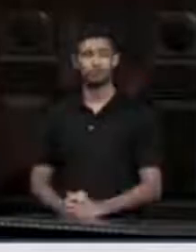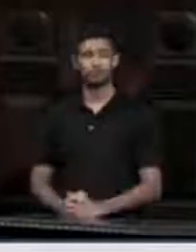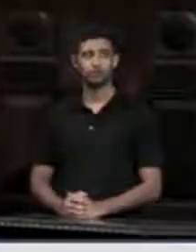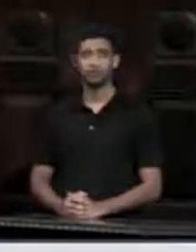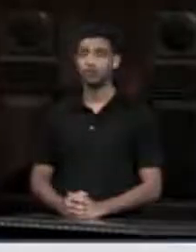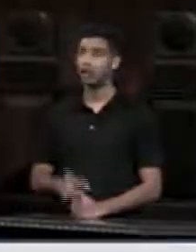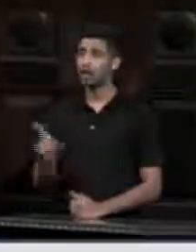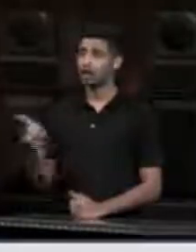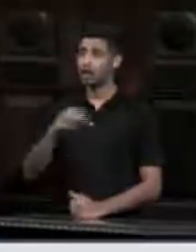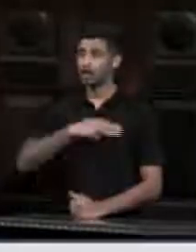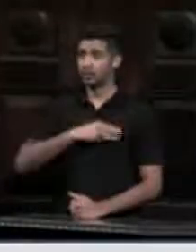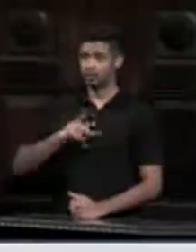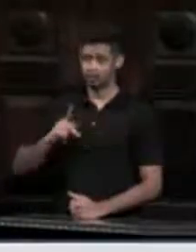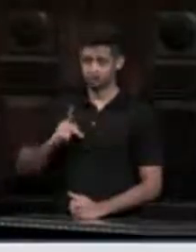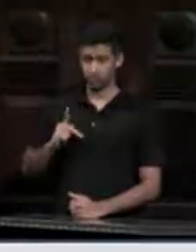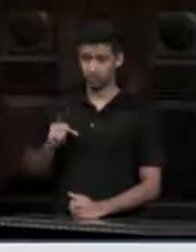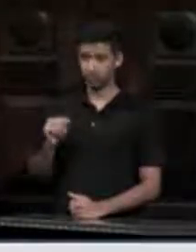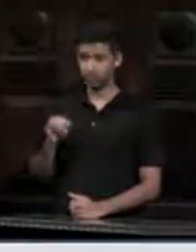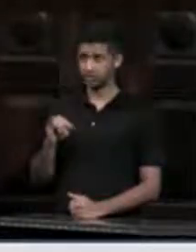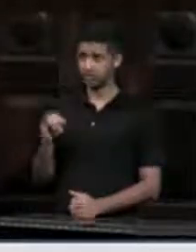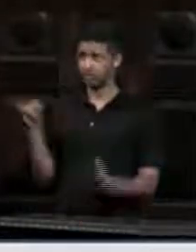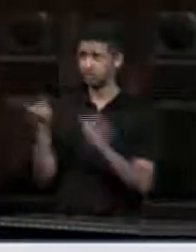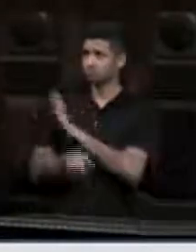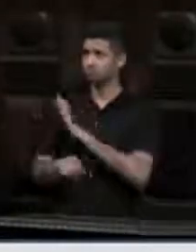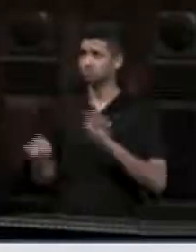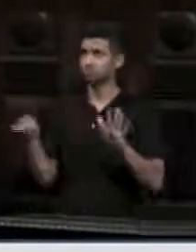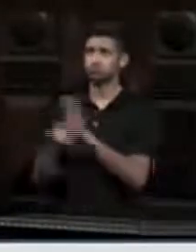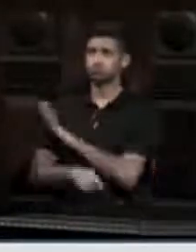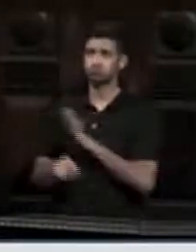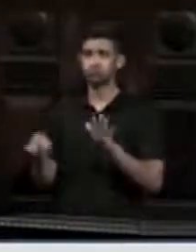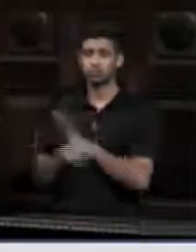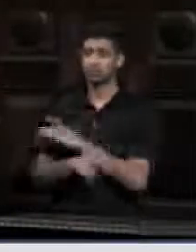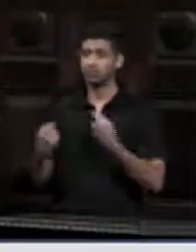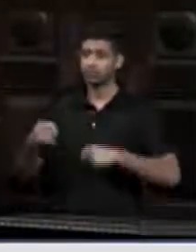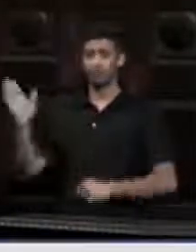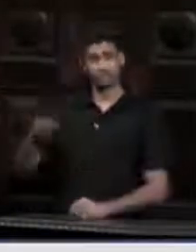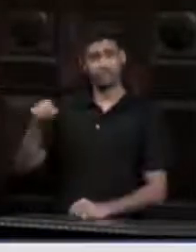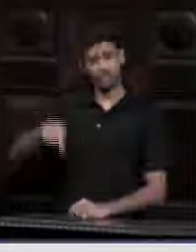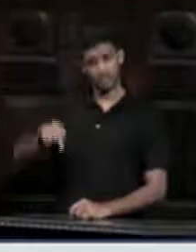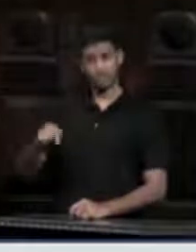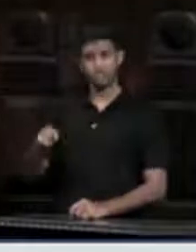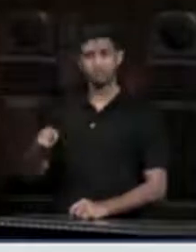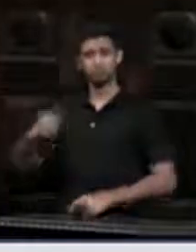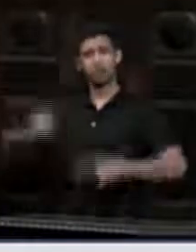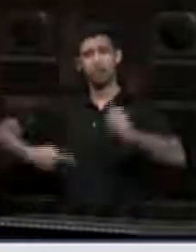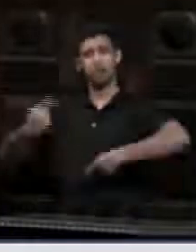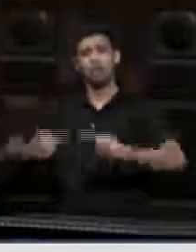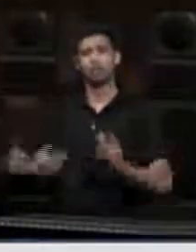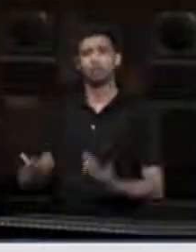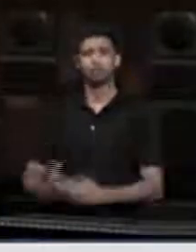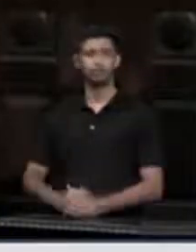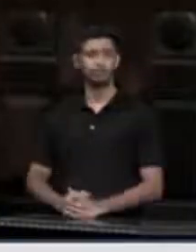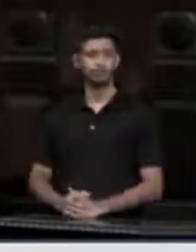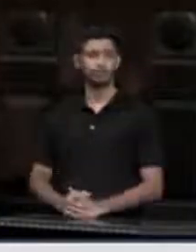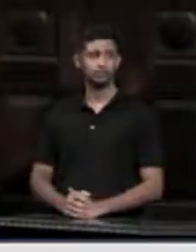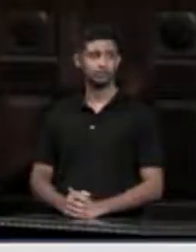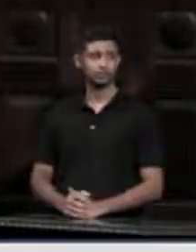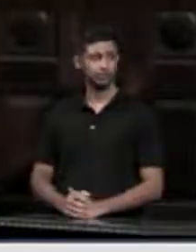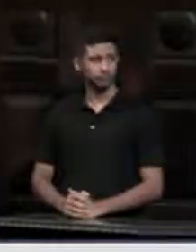Ministério Público, se tiver questionamento, terá que vir aqui discutir. Então eu sei que o meu tempo está encerrando.